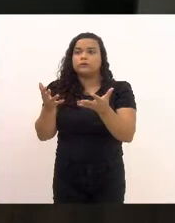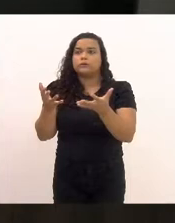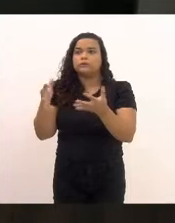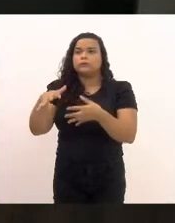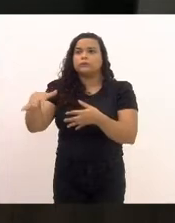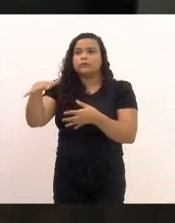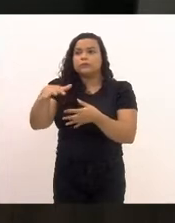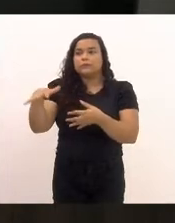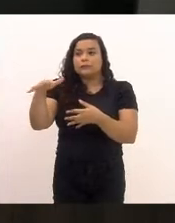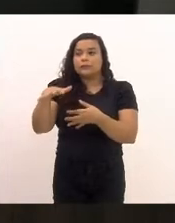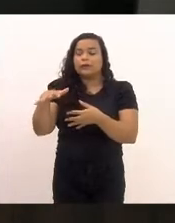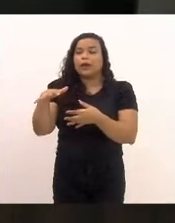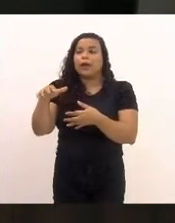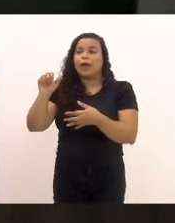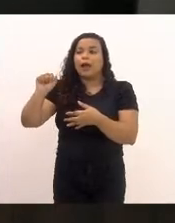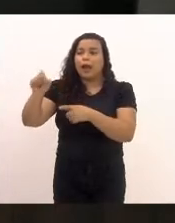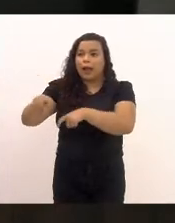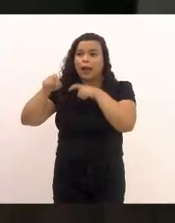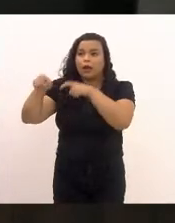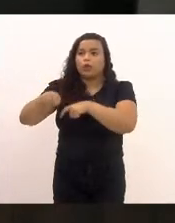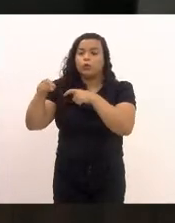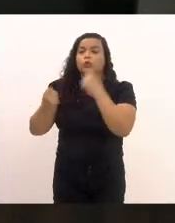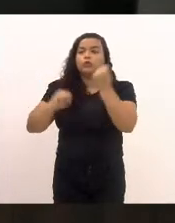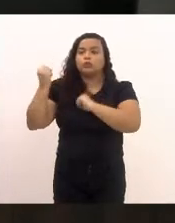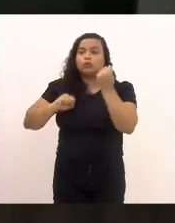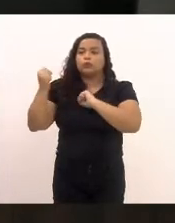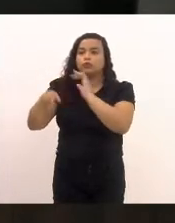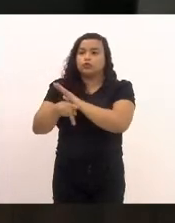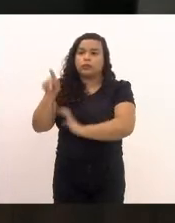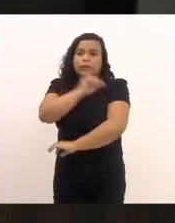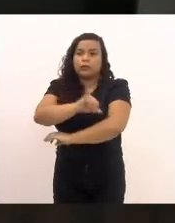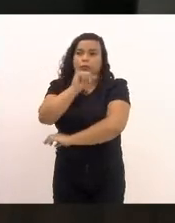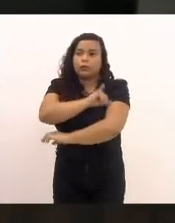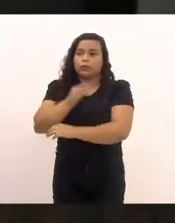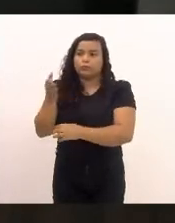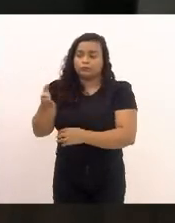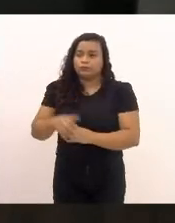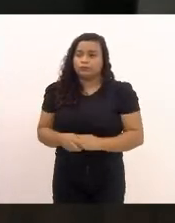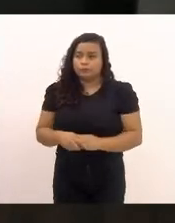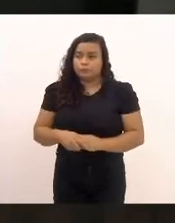agroindústria familiar no Estado do Rio de Janeiro, na forma que menciona.